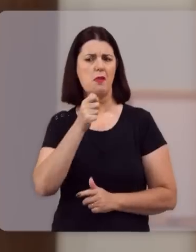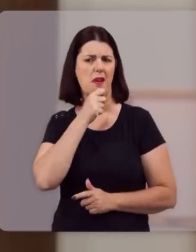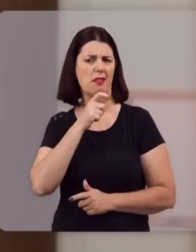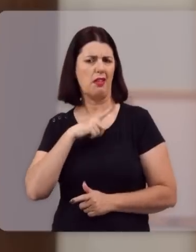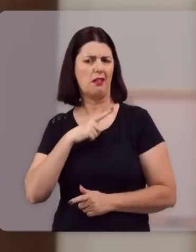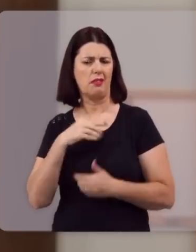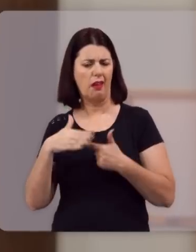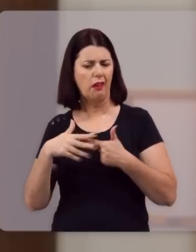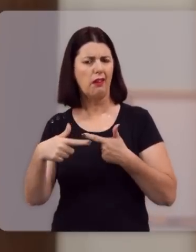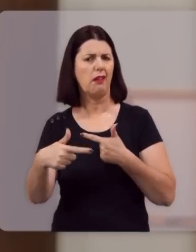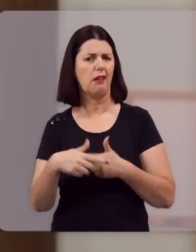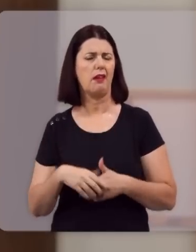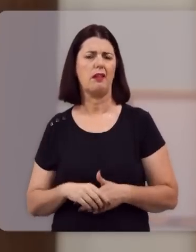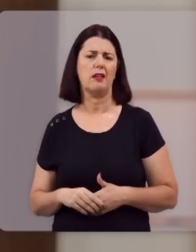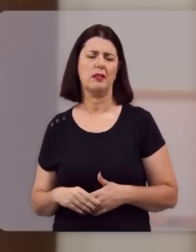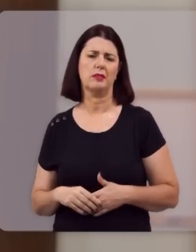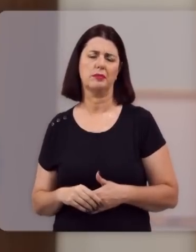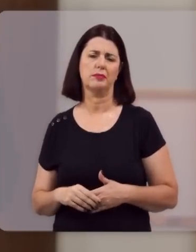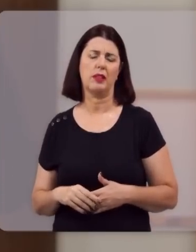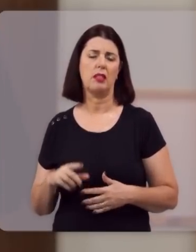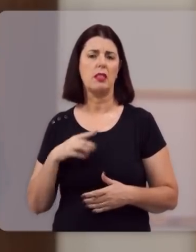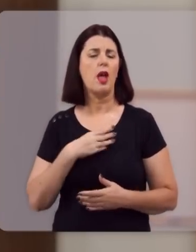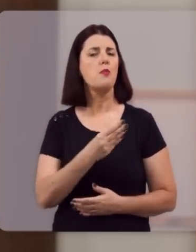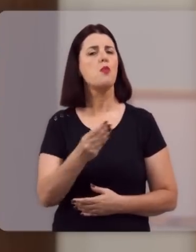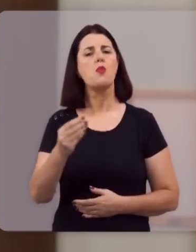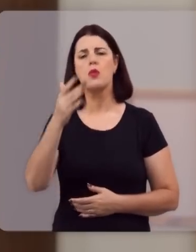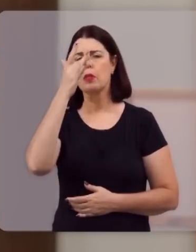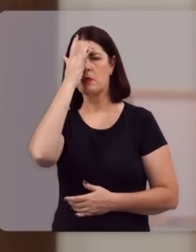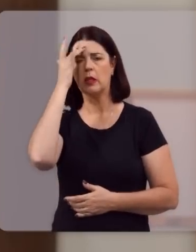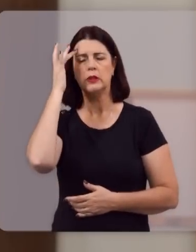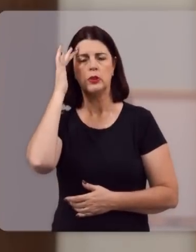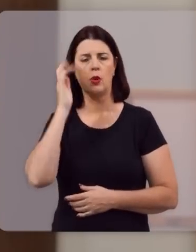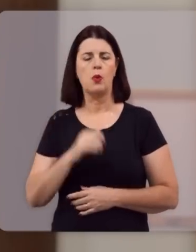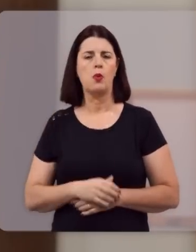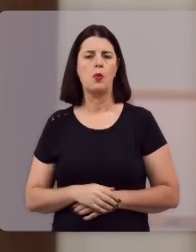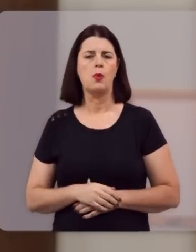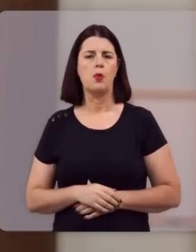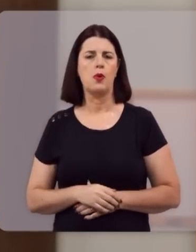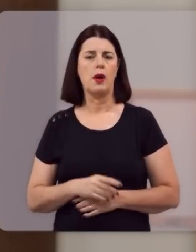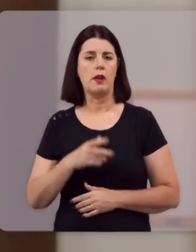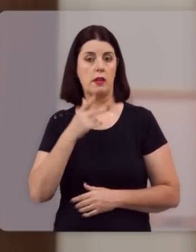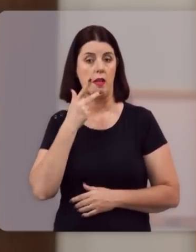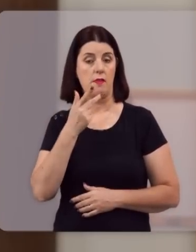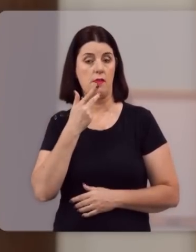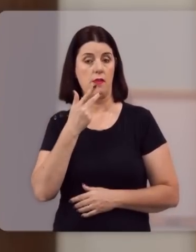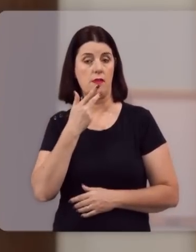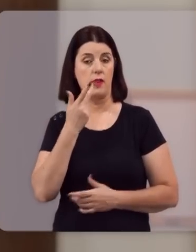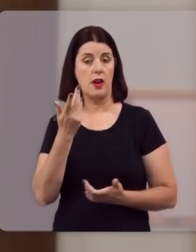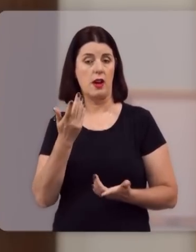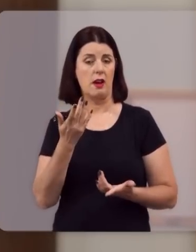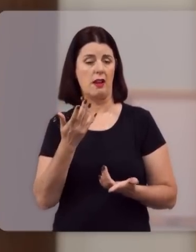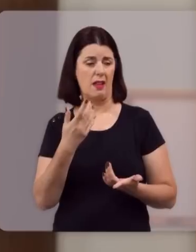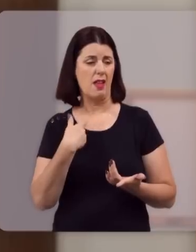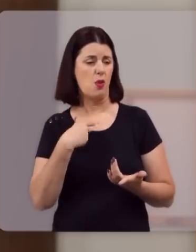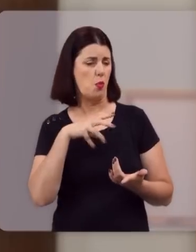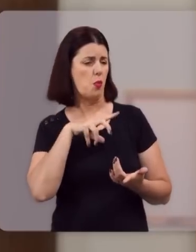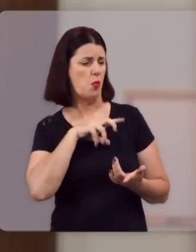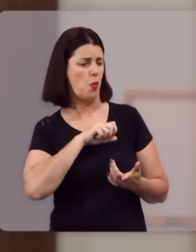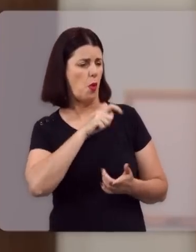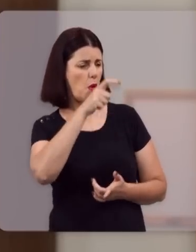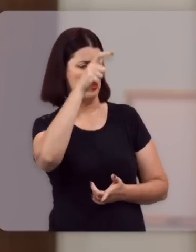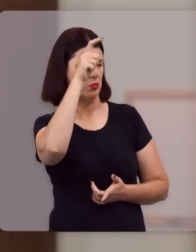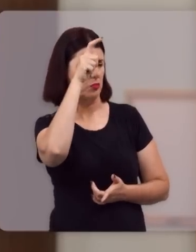vai viver doravante, há muitas pessoas que, adeptas do satanismo